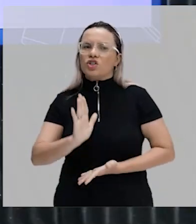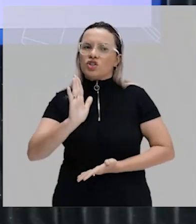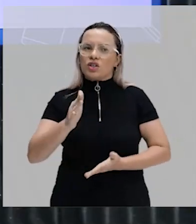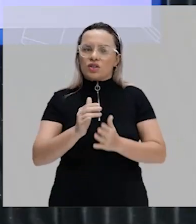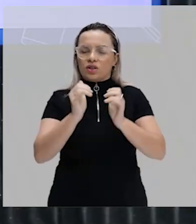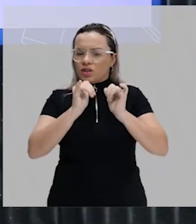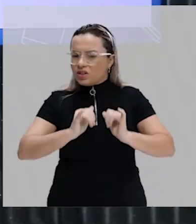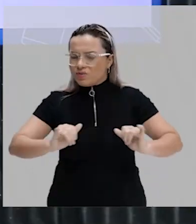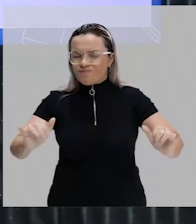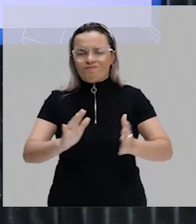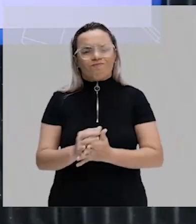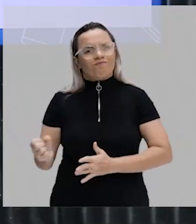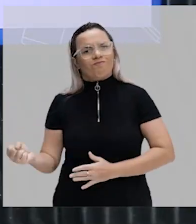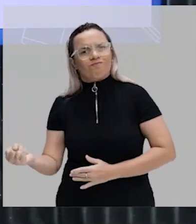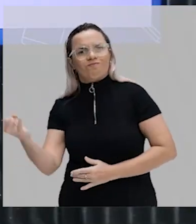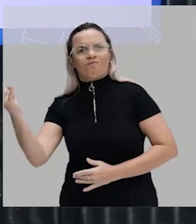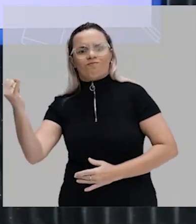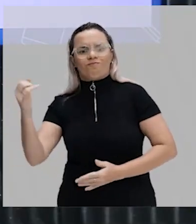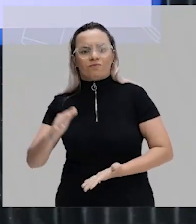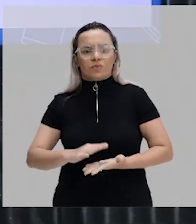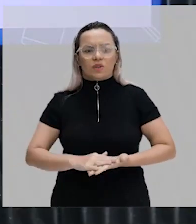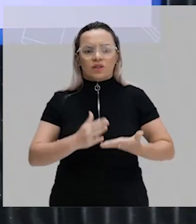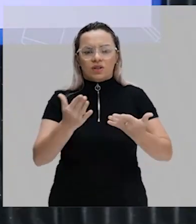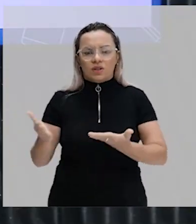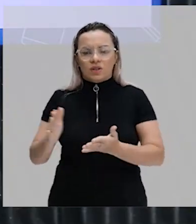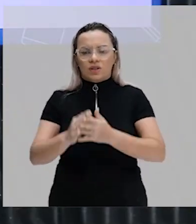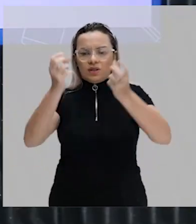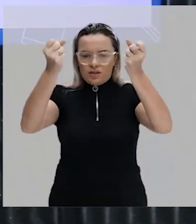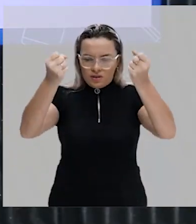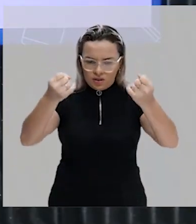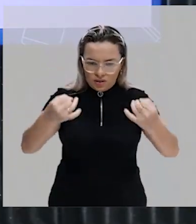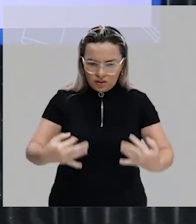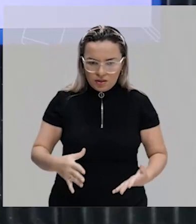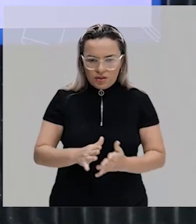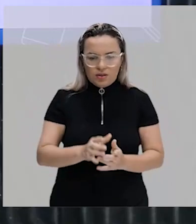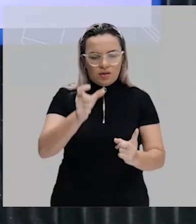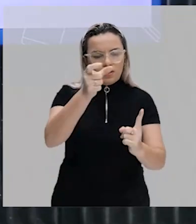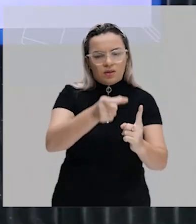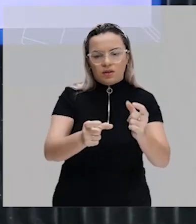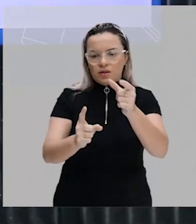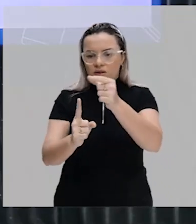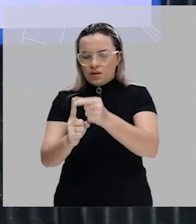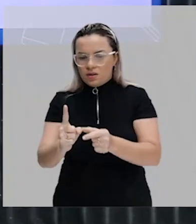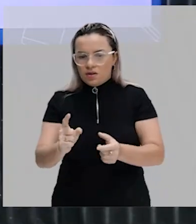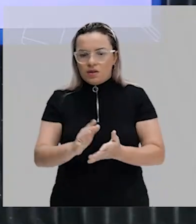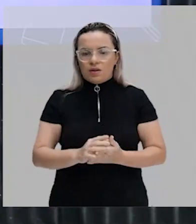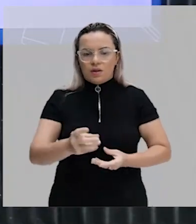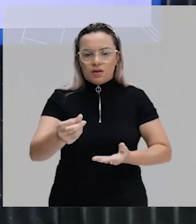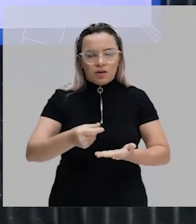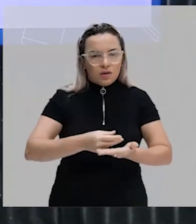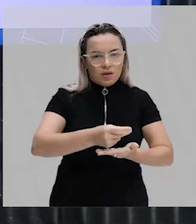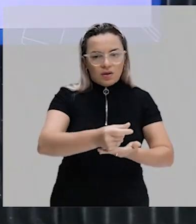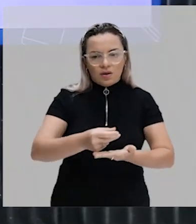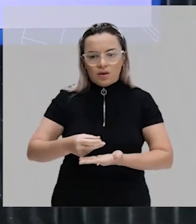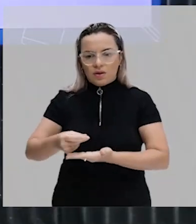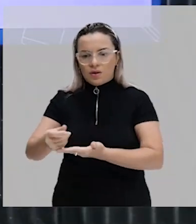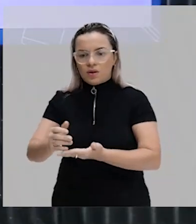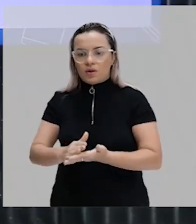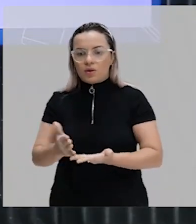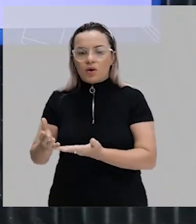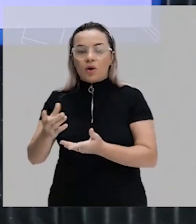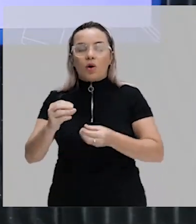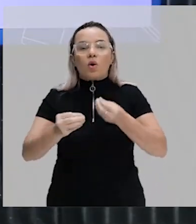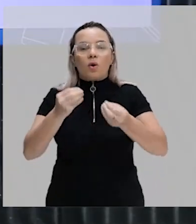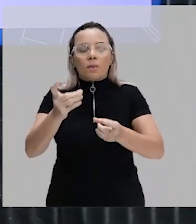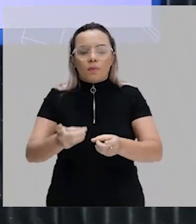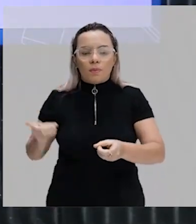que é importantíssima, tá? Ele falou que a renda per capita é o quê? Como é que eu